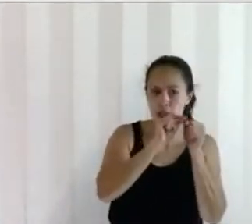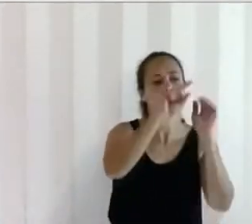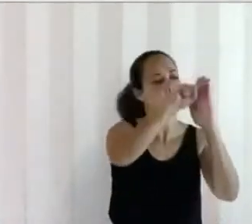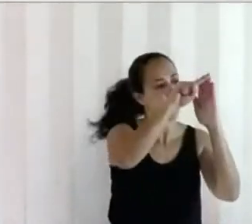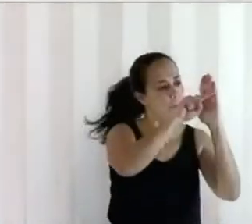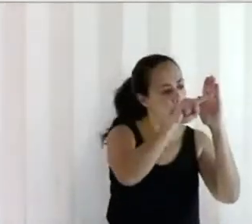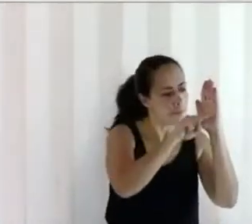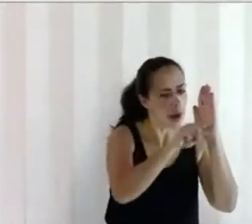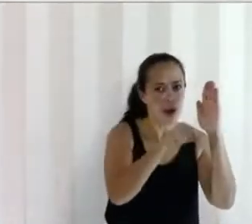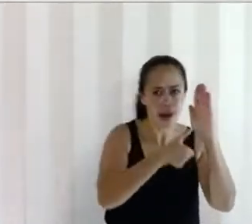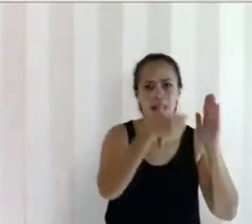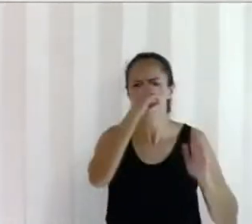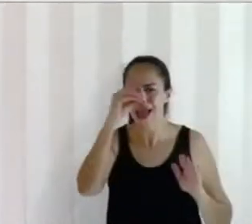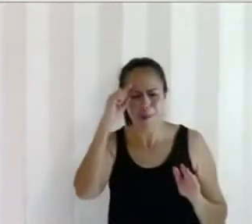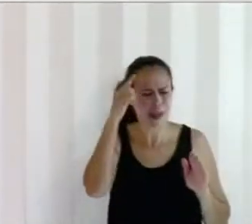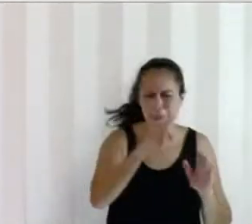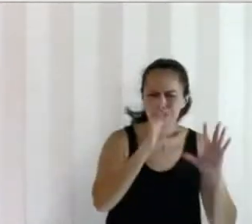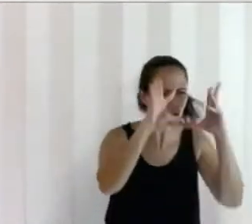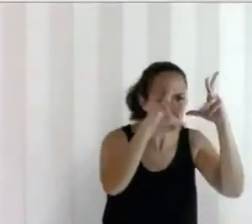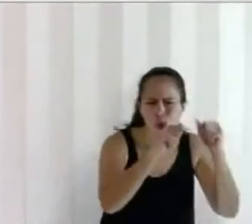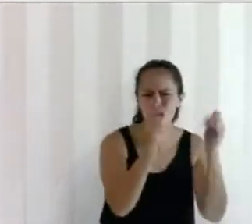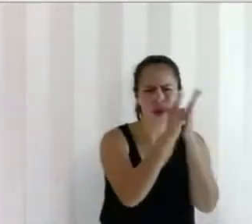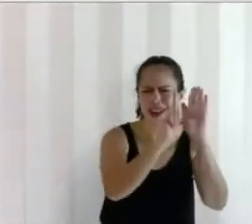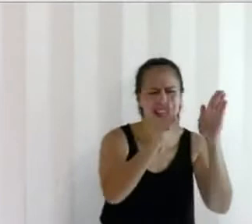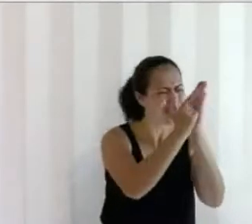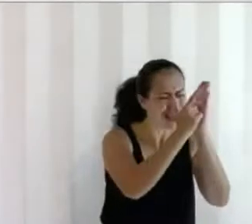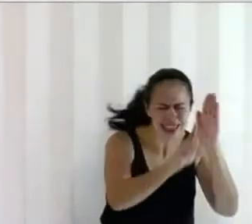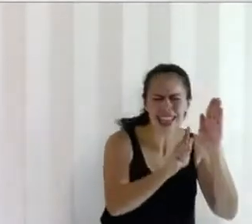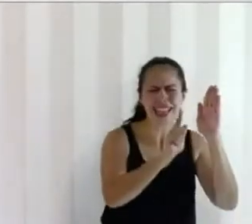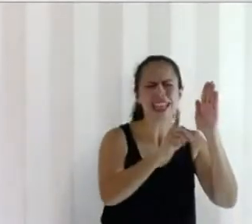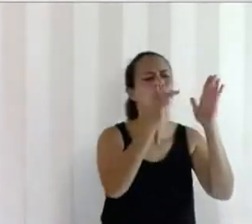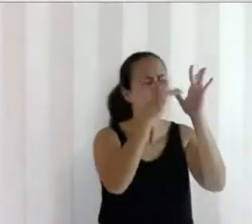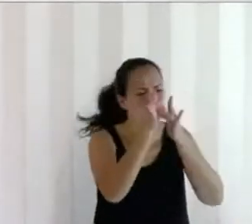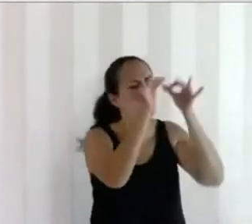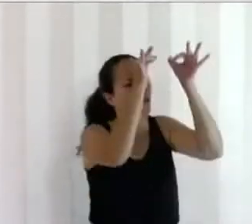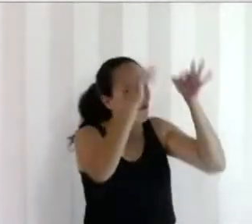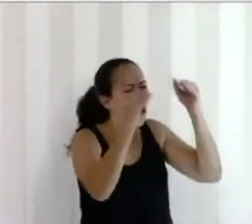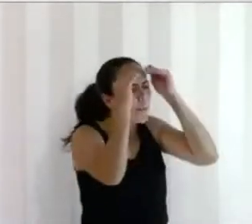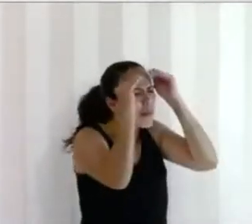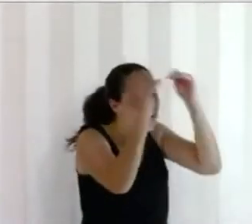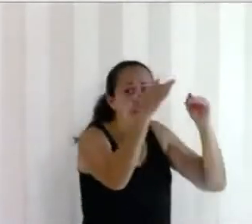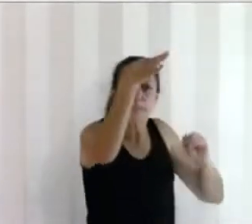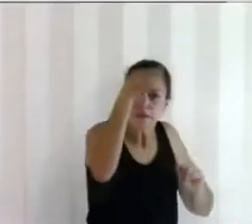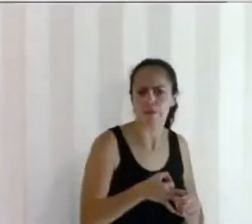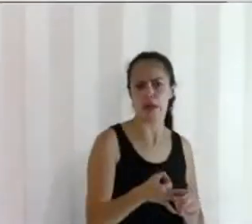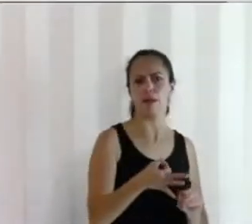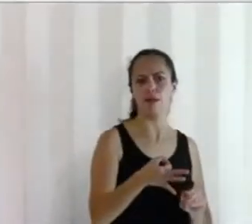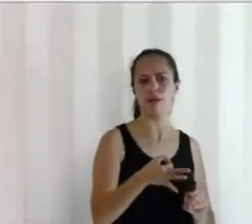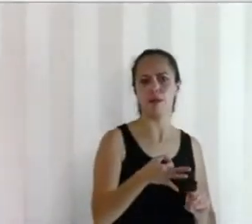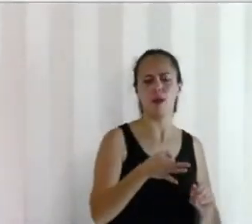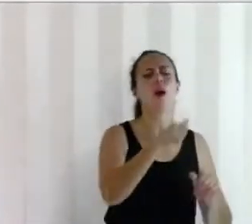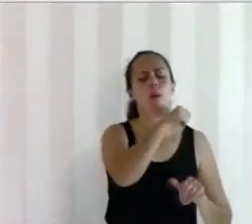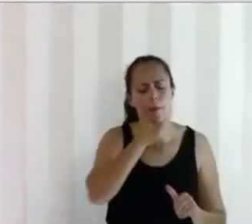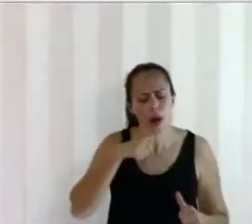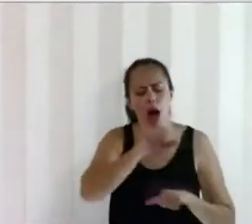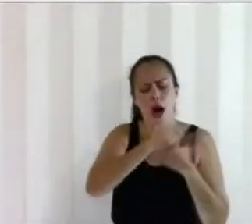mais nós temos de obedecer à lei, mais nós temos de compreender que os princípios são normativos, mais